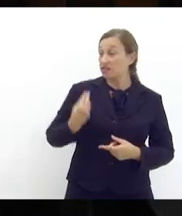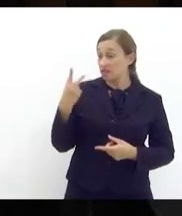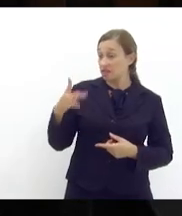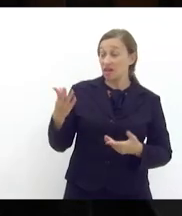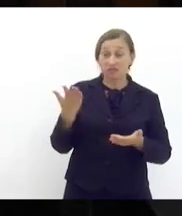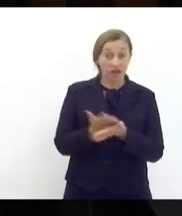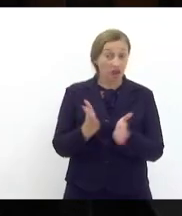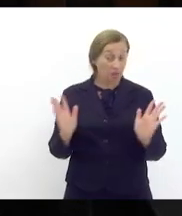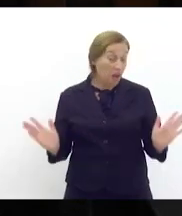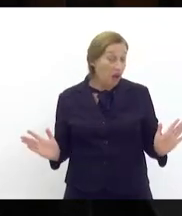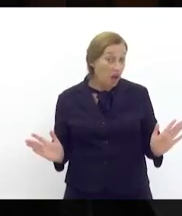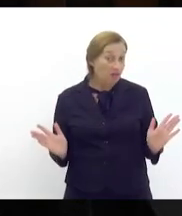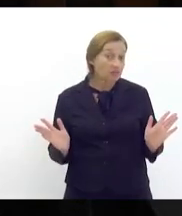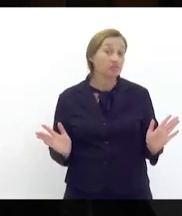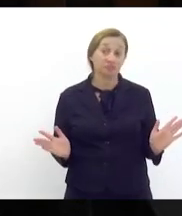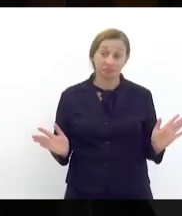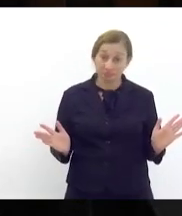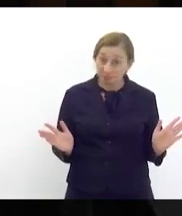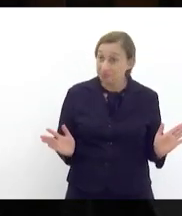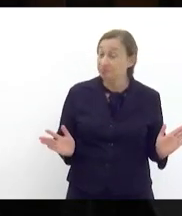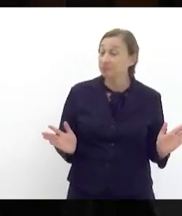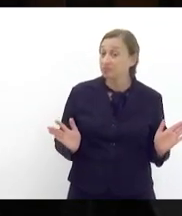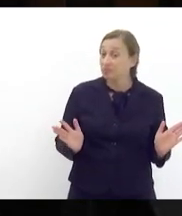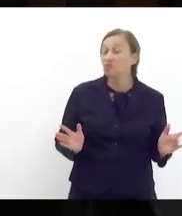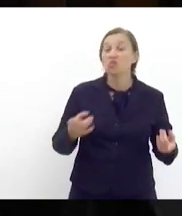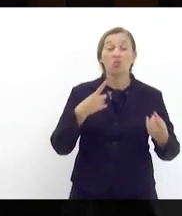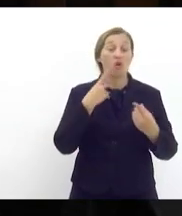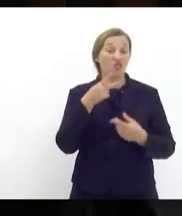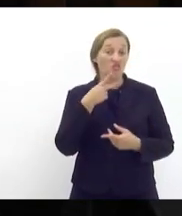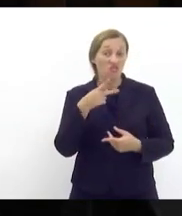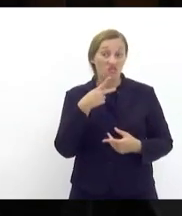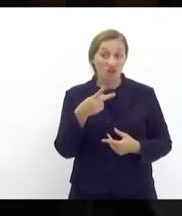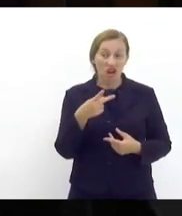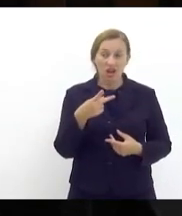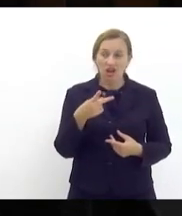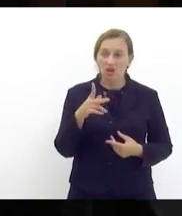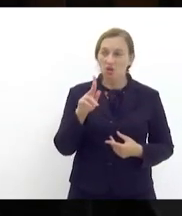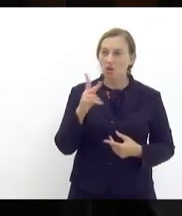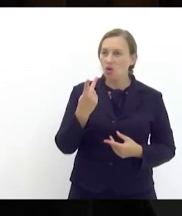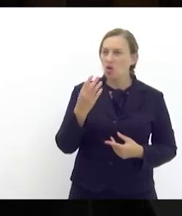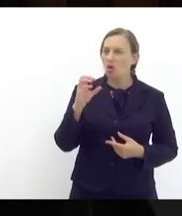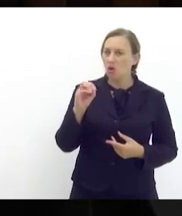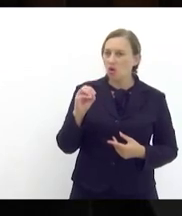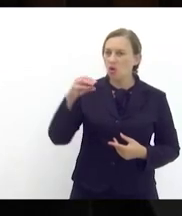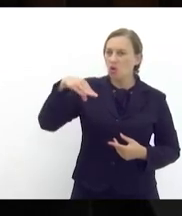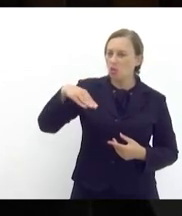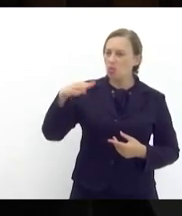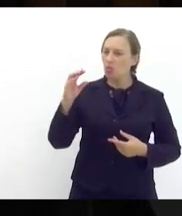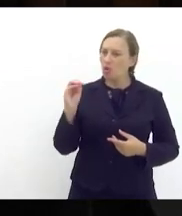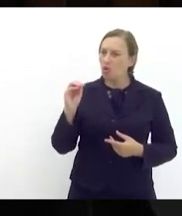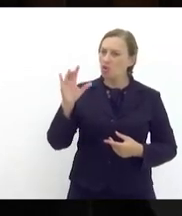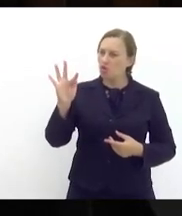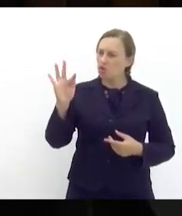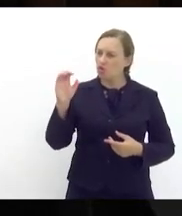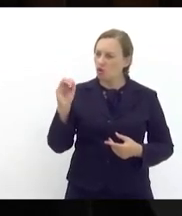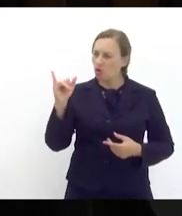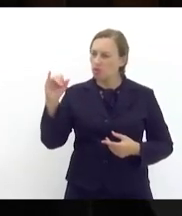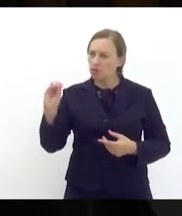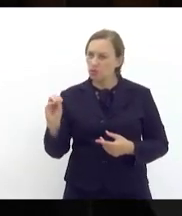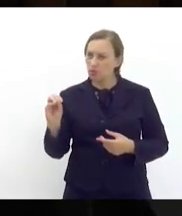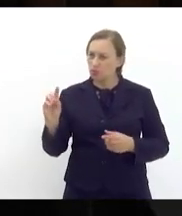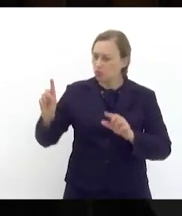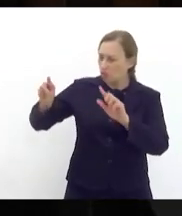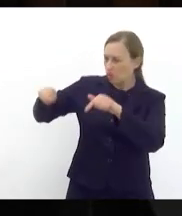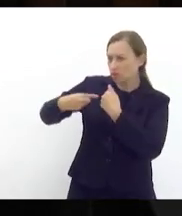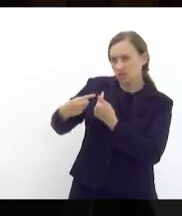Vai desmoronar. com um discurso homofóbico me atacando,